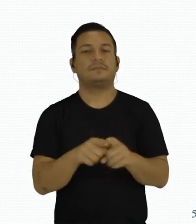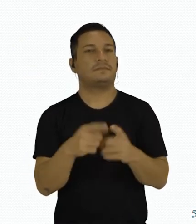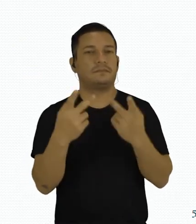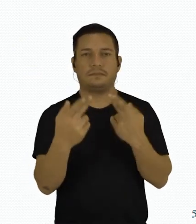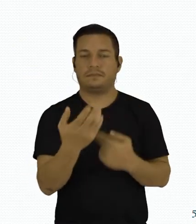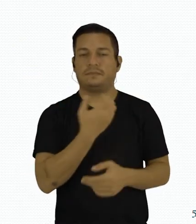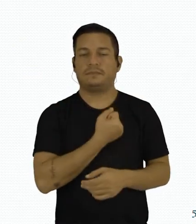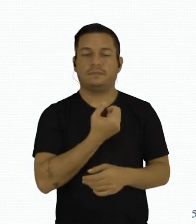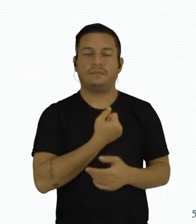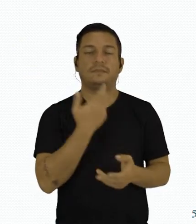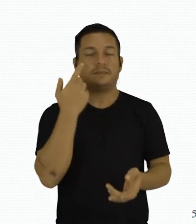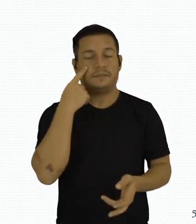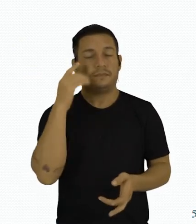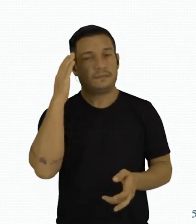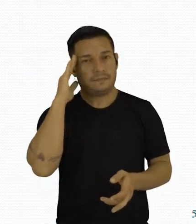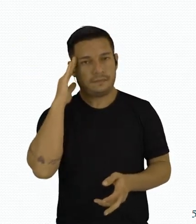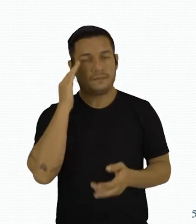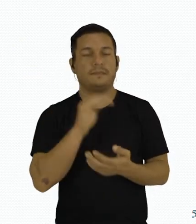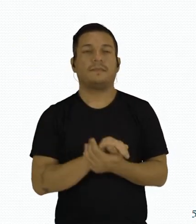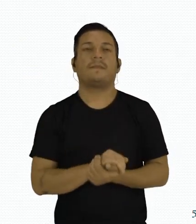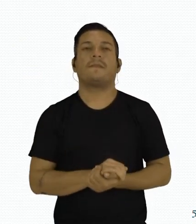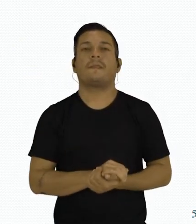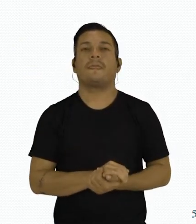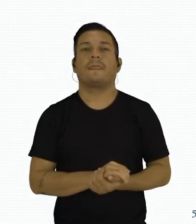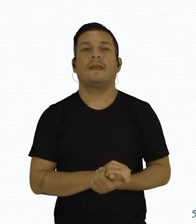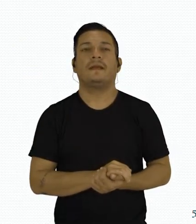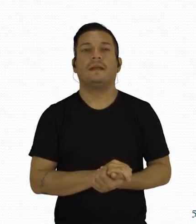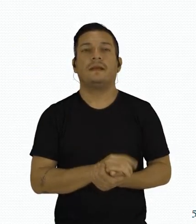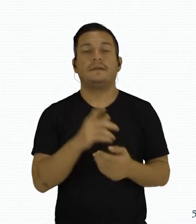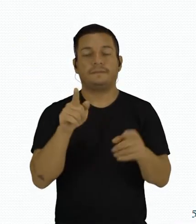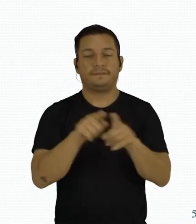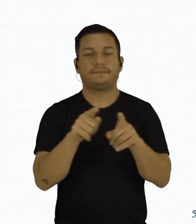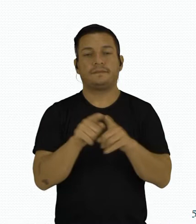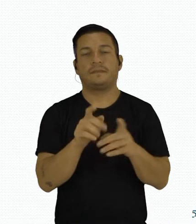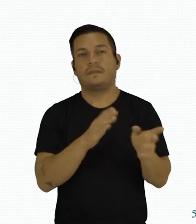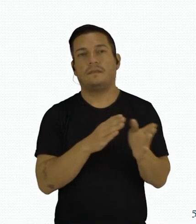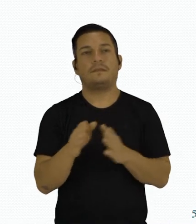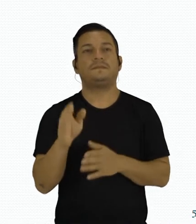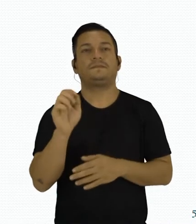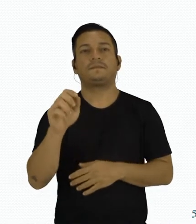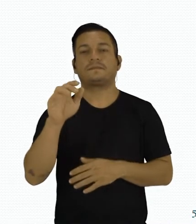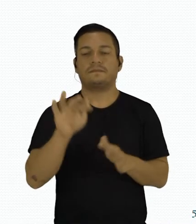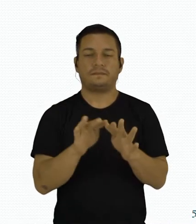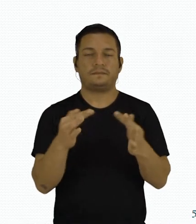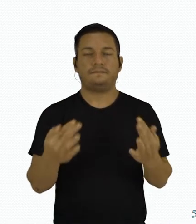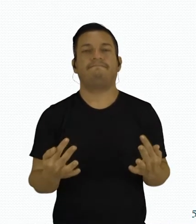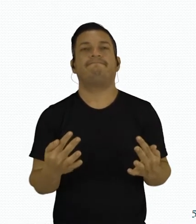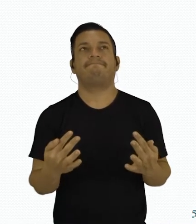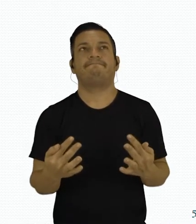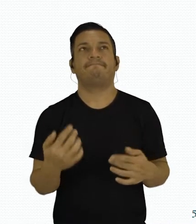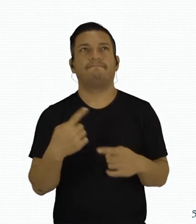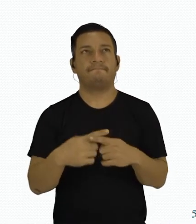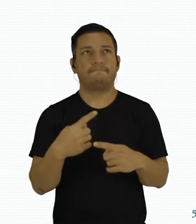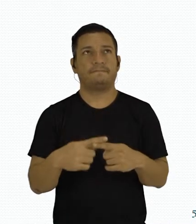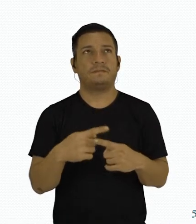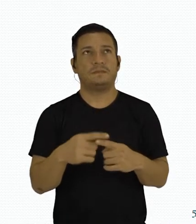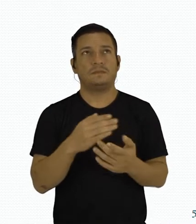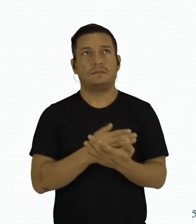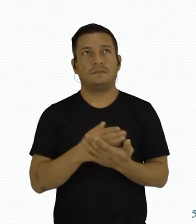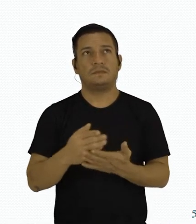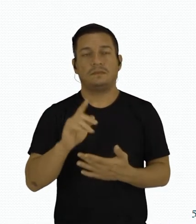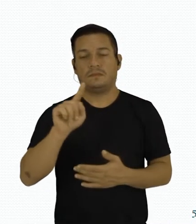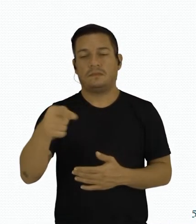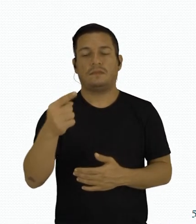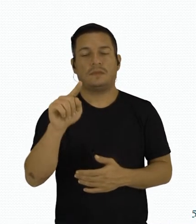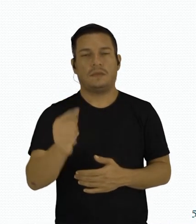aqui. Então, ó, essa dízima periódica aí também é uma dízima periódica simples, porque o período se inicia já após